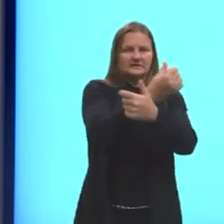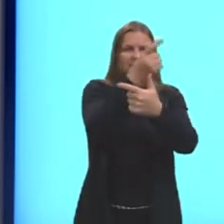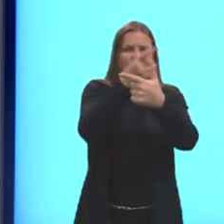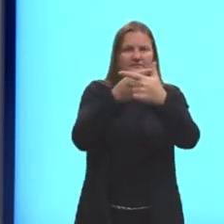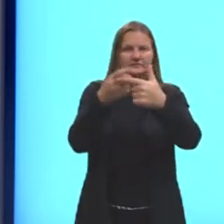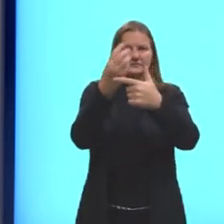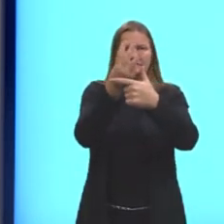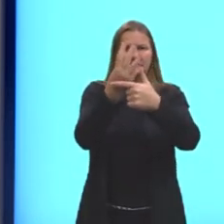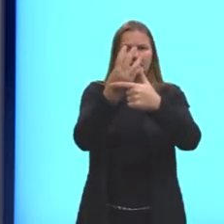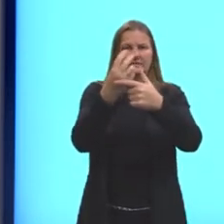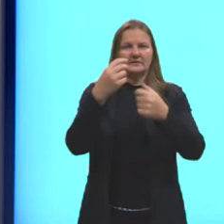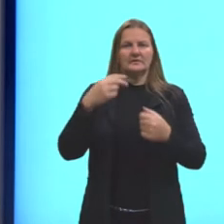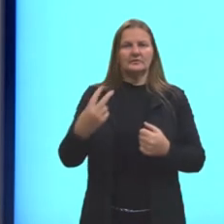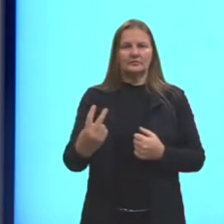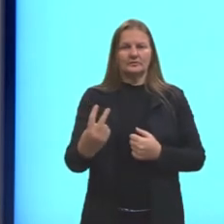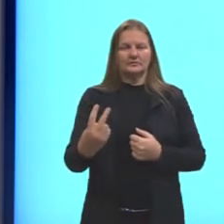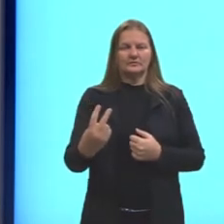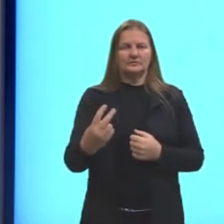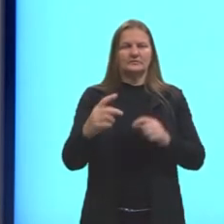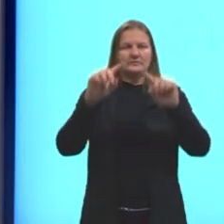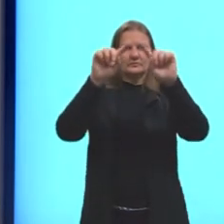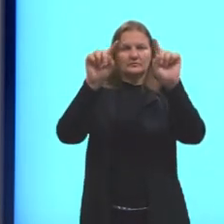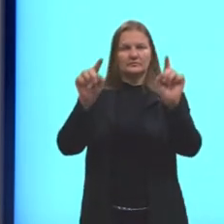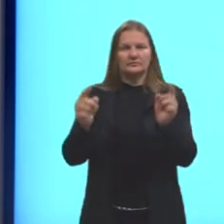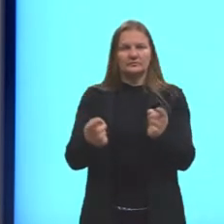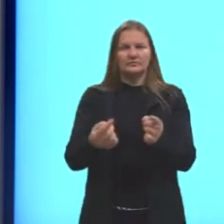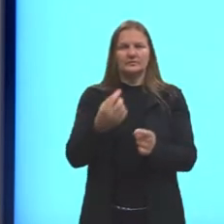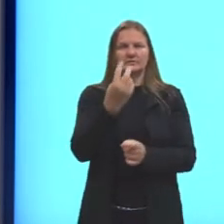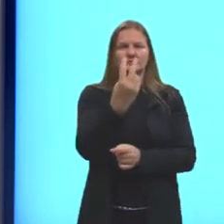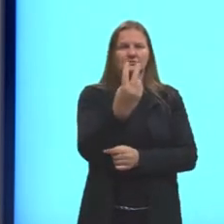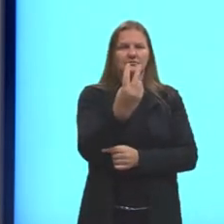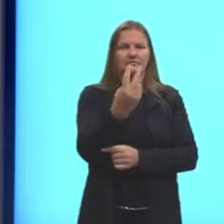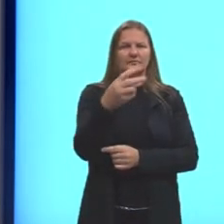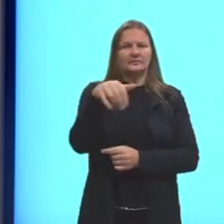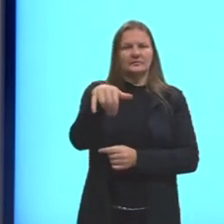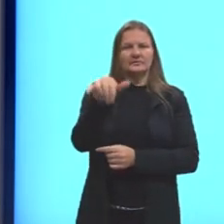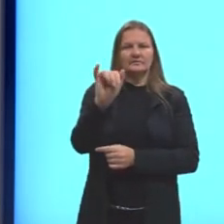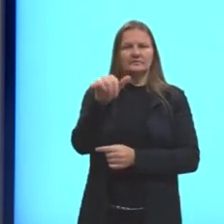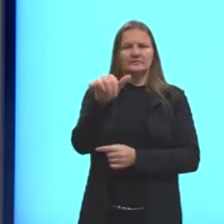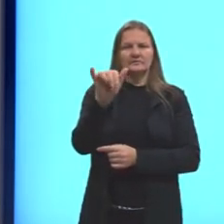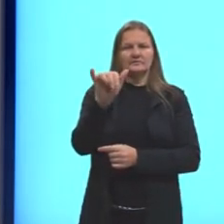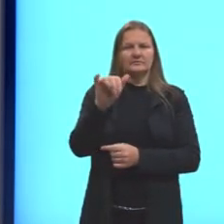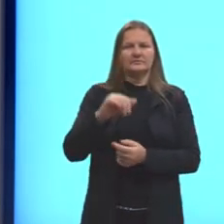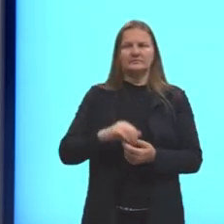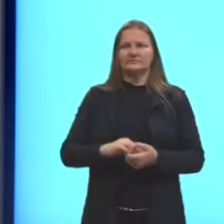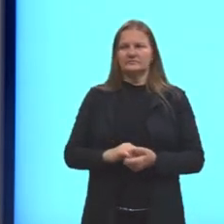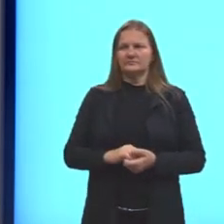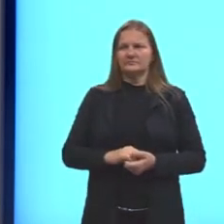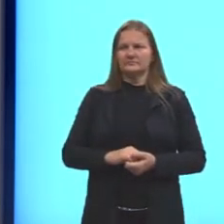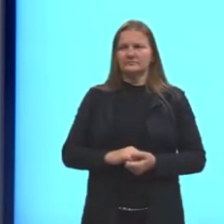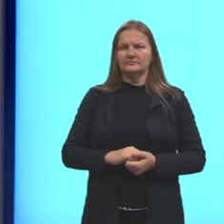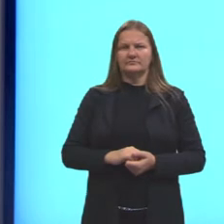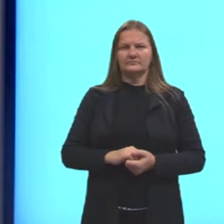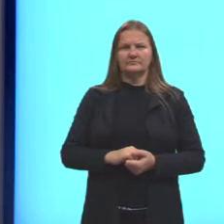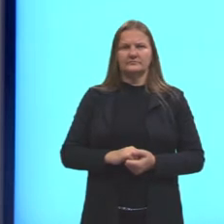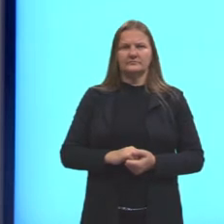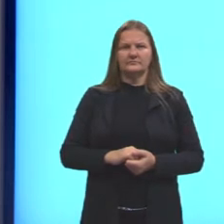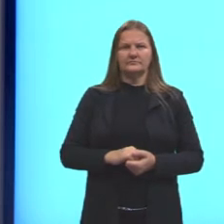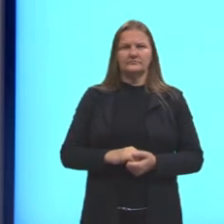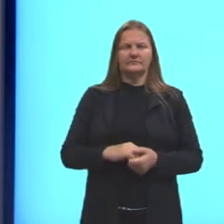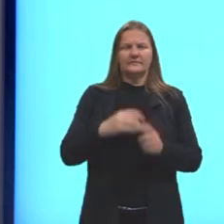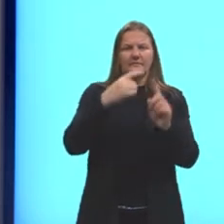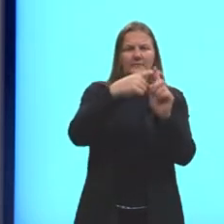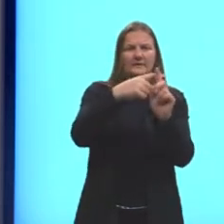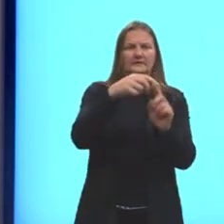dividido por 3 a 2 e repetimos Alecrim a y porque ela não pode ser dividida né então